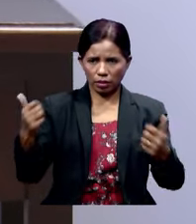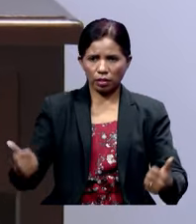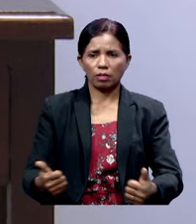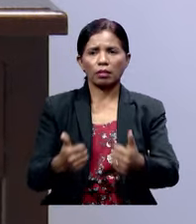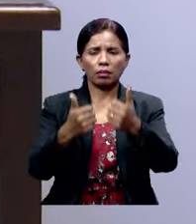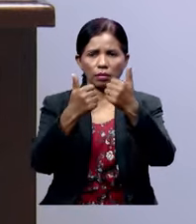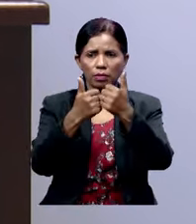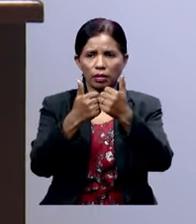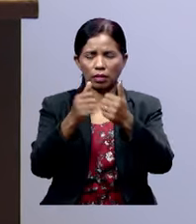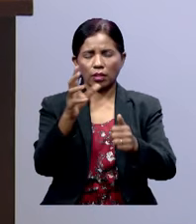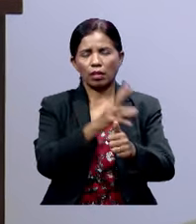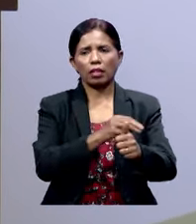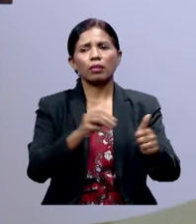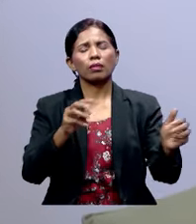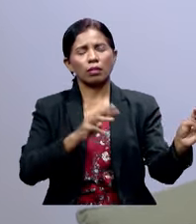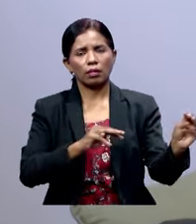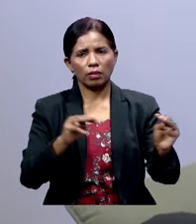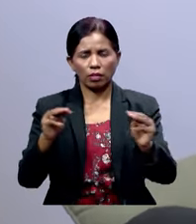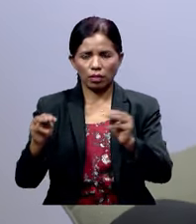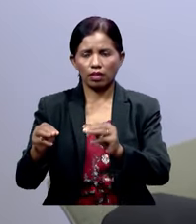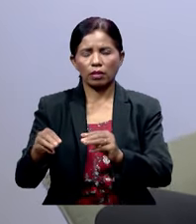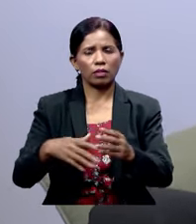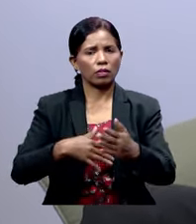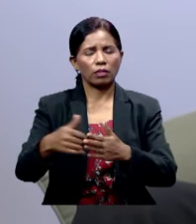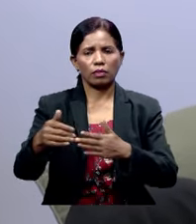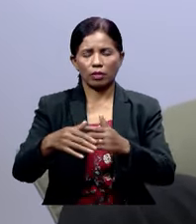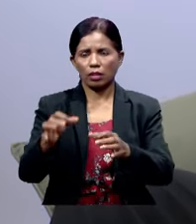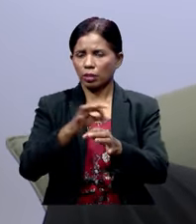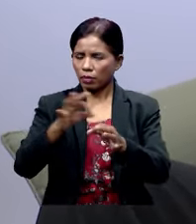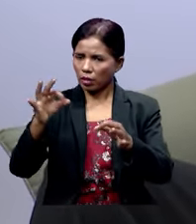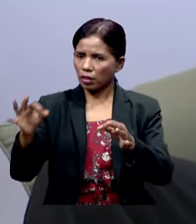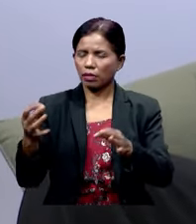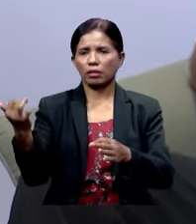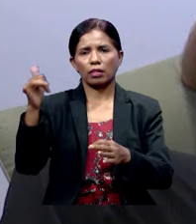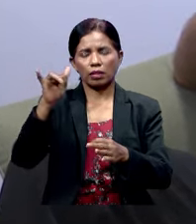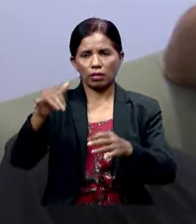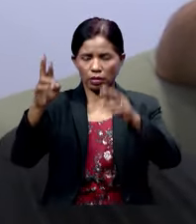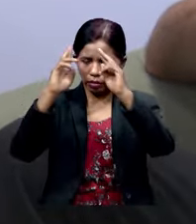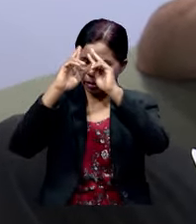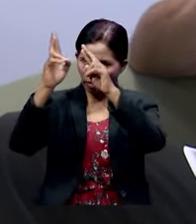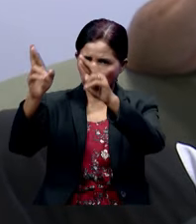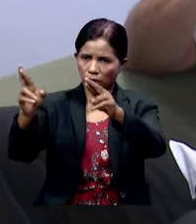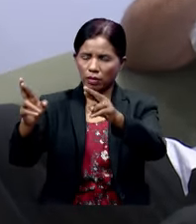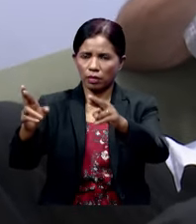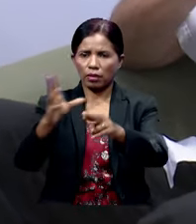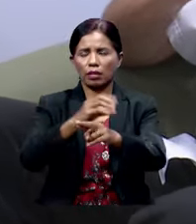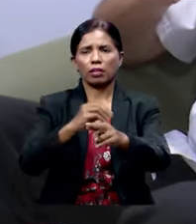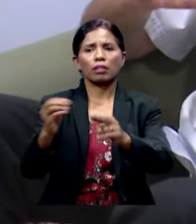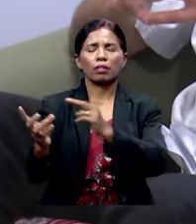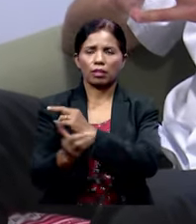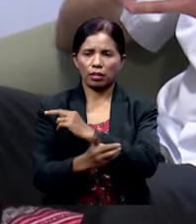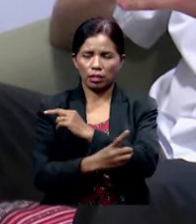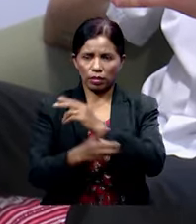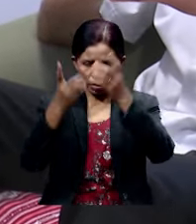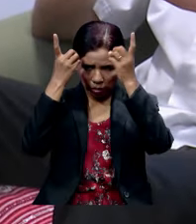maneira autêntica conforme o espírito originário de respeito de si mesmo e respeito